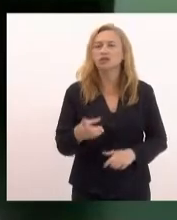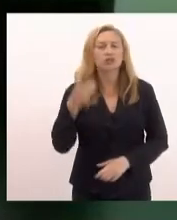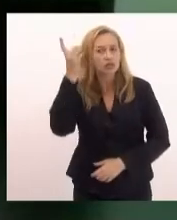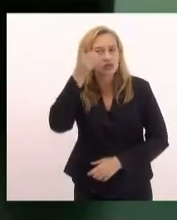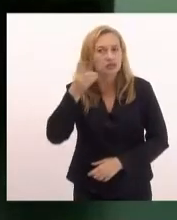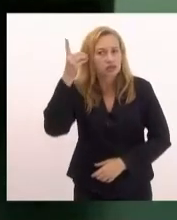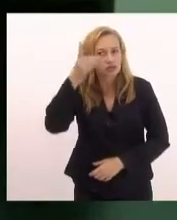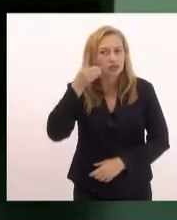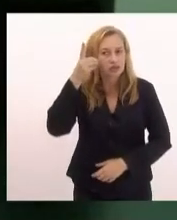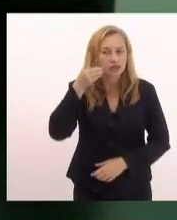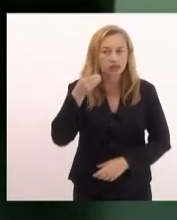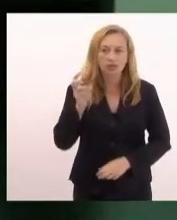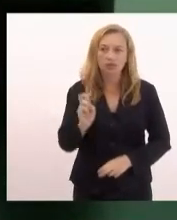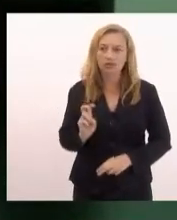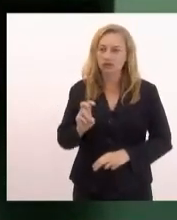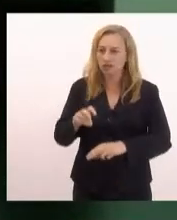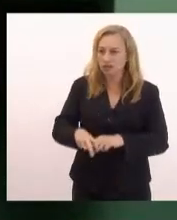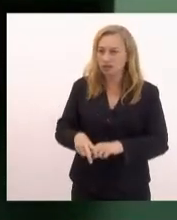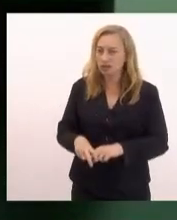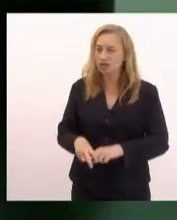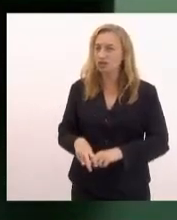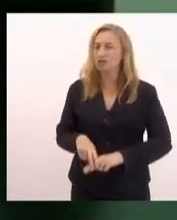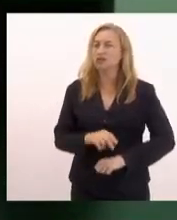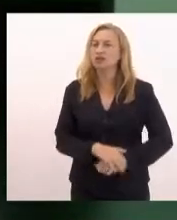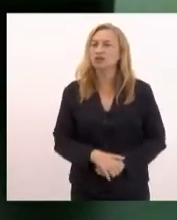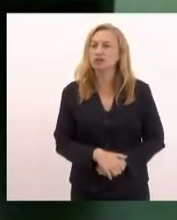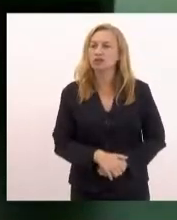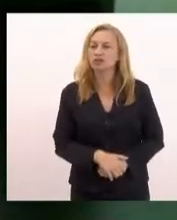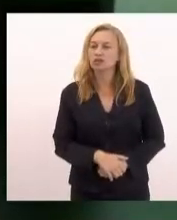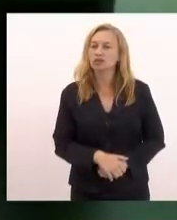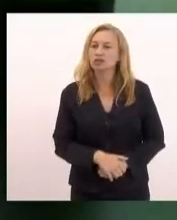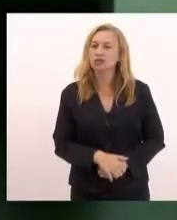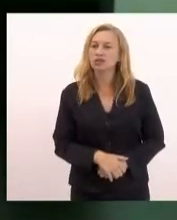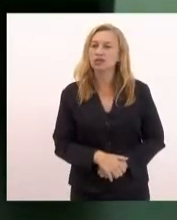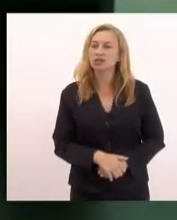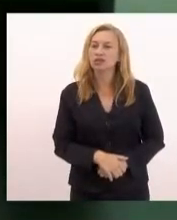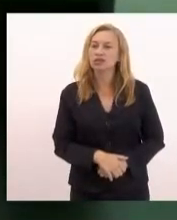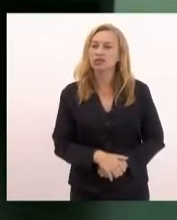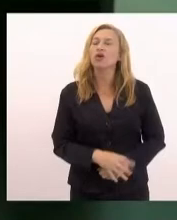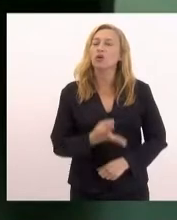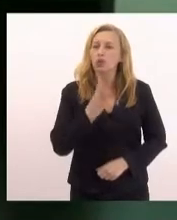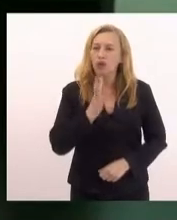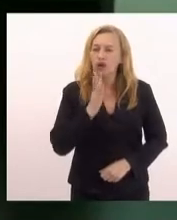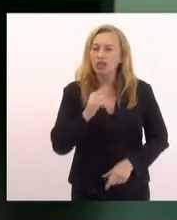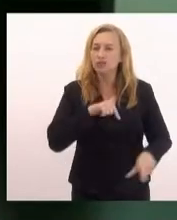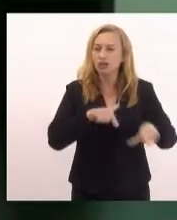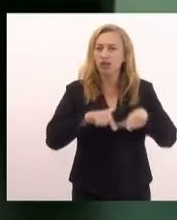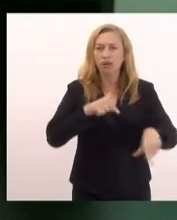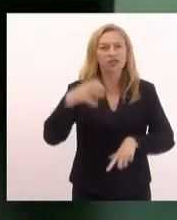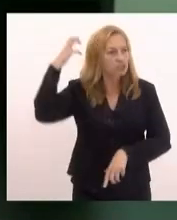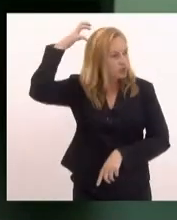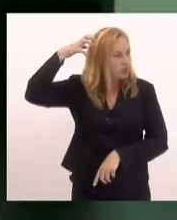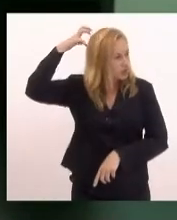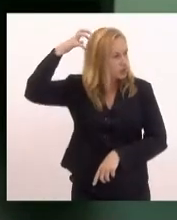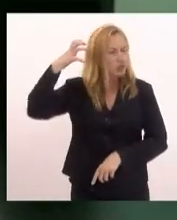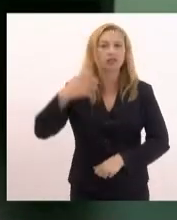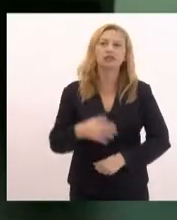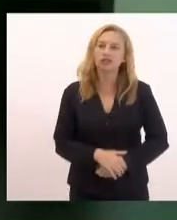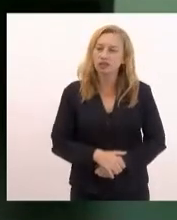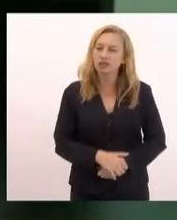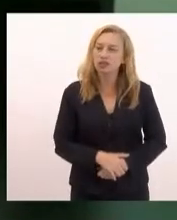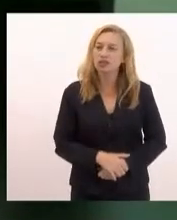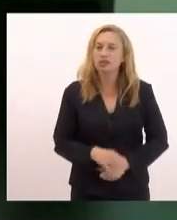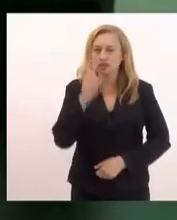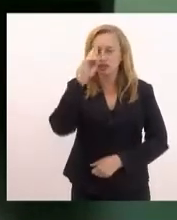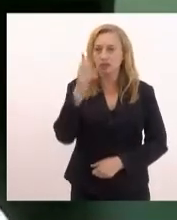que ocupam a cadeira nesse parlamento legitimam Marielle e reconhece Marielle no seu trabalho. Inclusive,